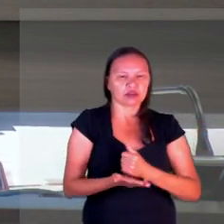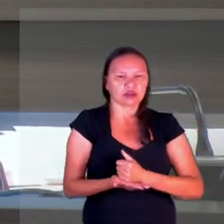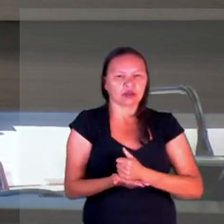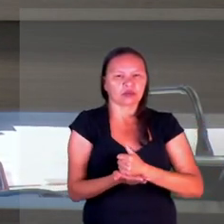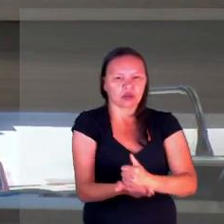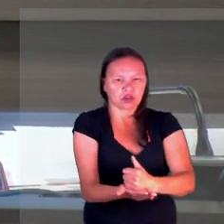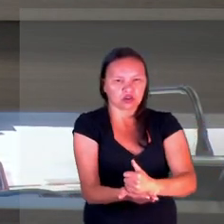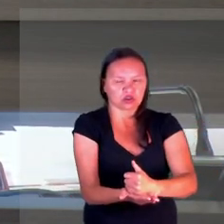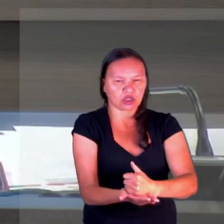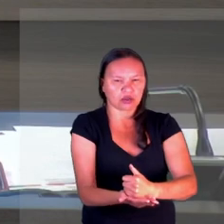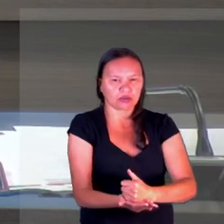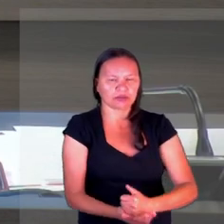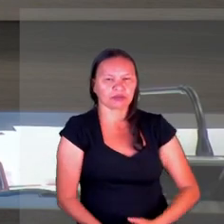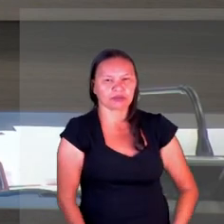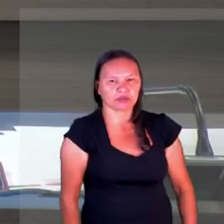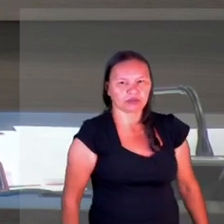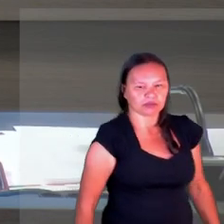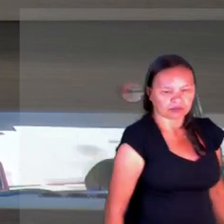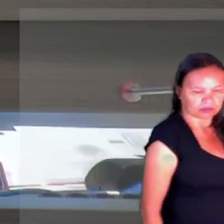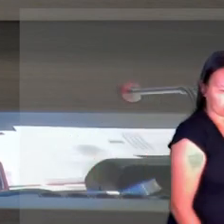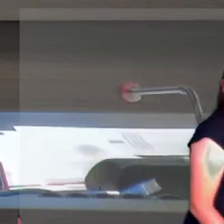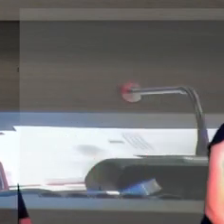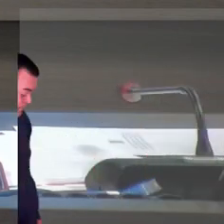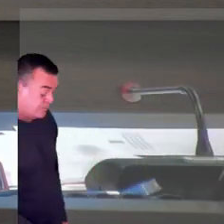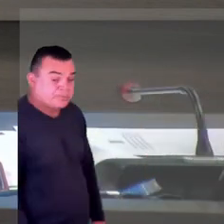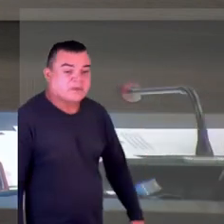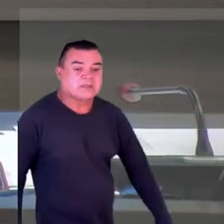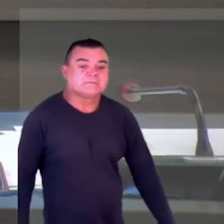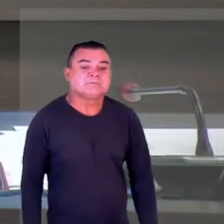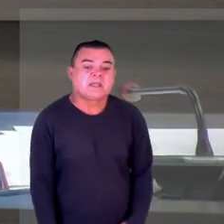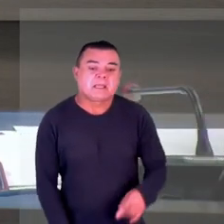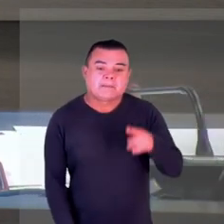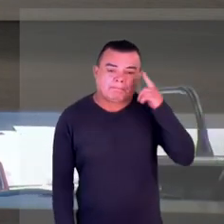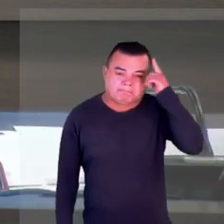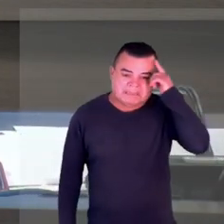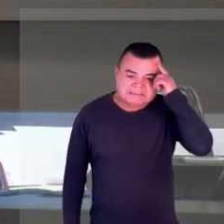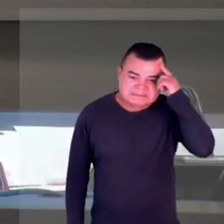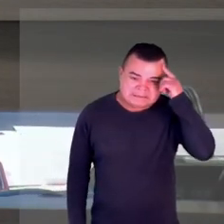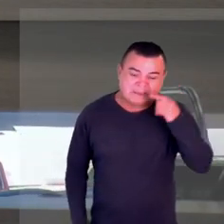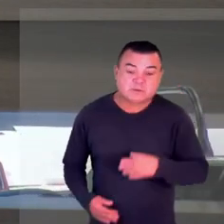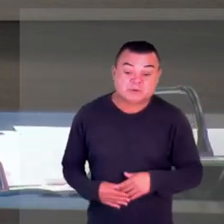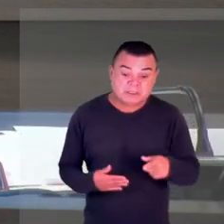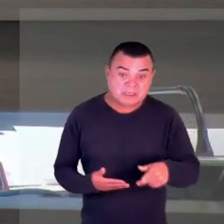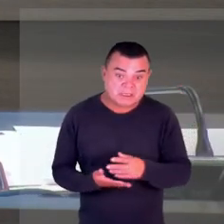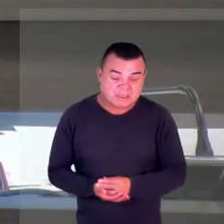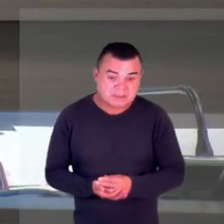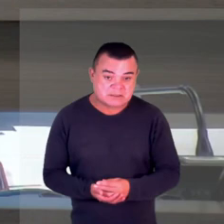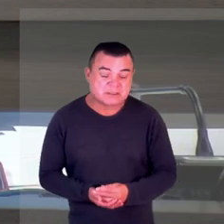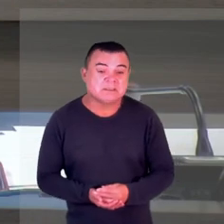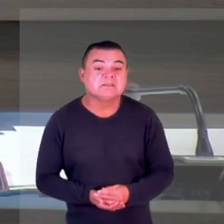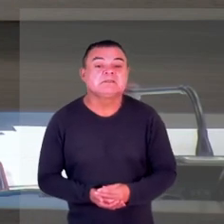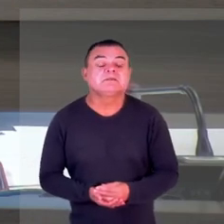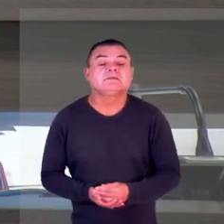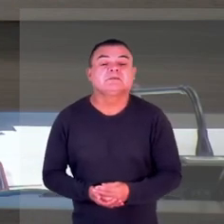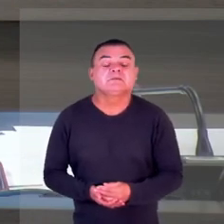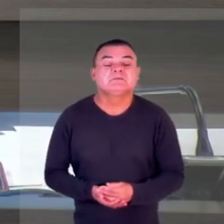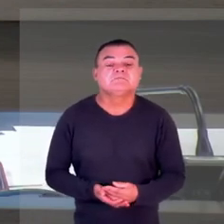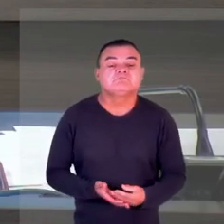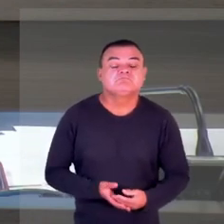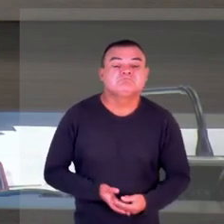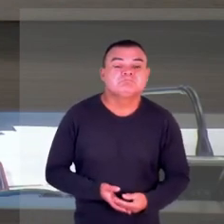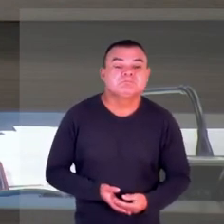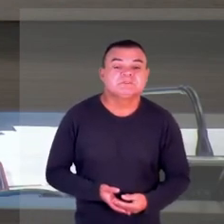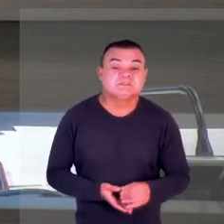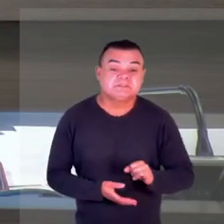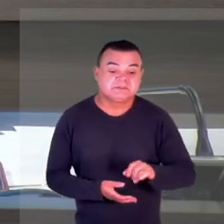projeto né pensando inclusive nesta iniciativa do cnmp em relação à adesão